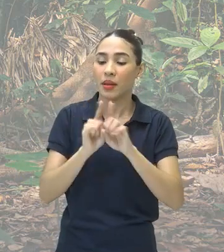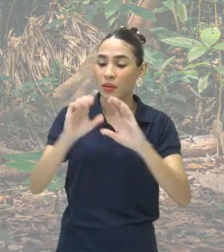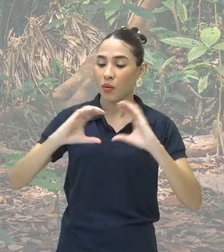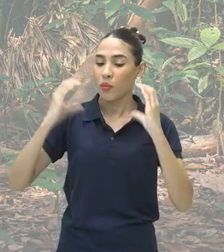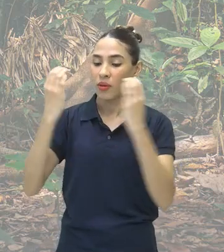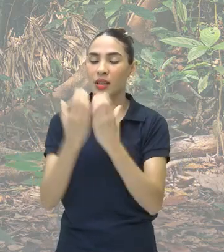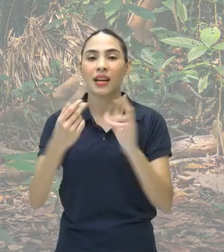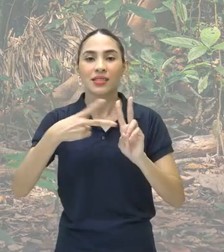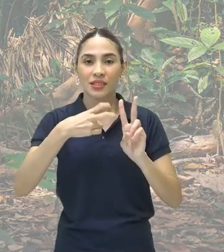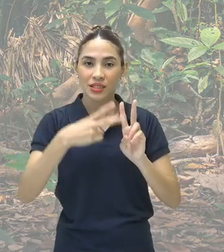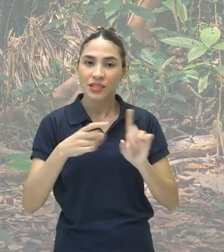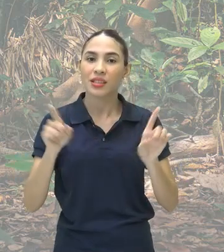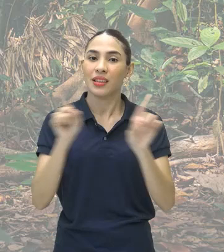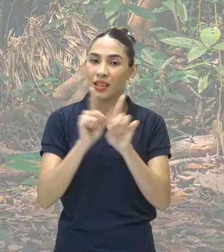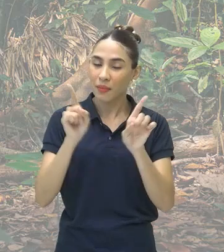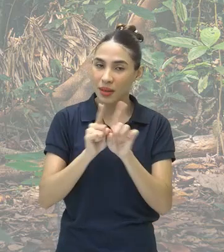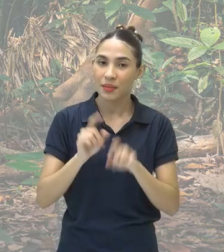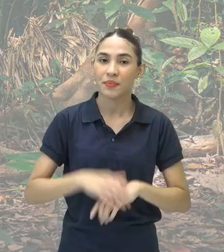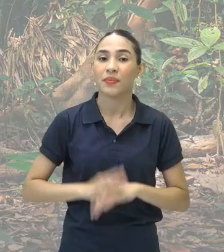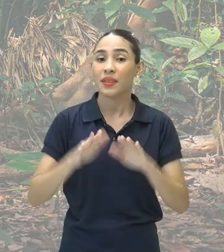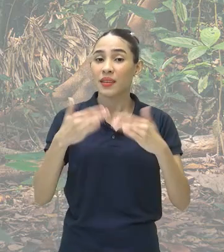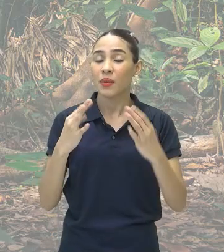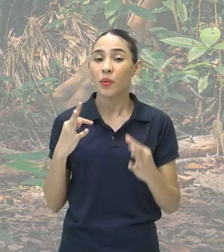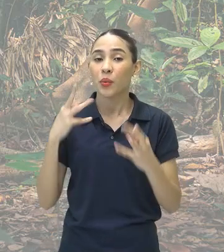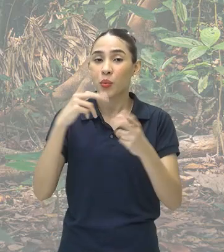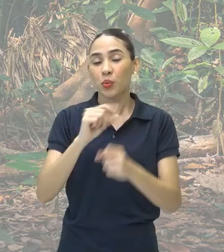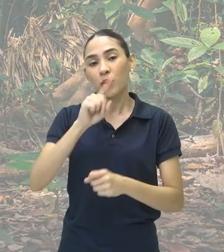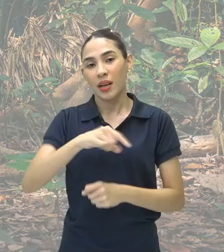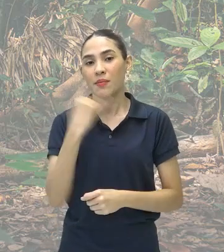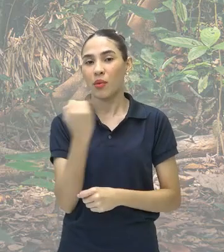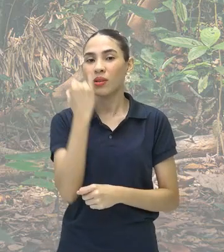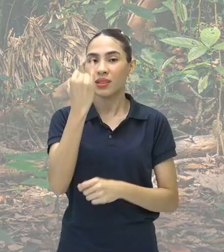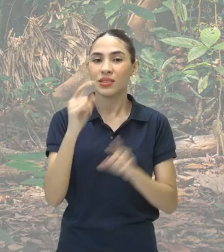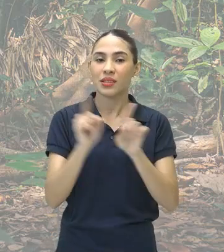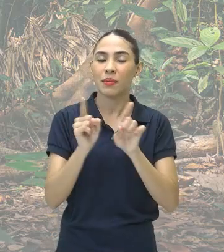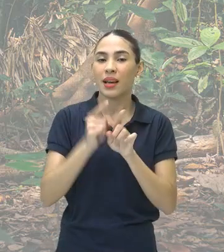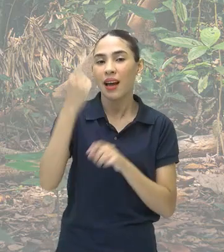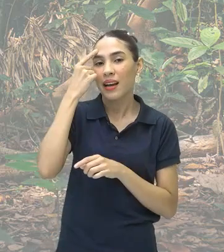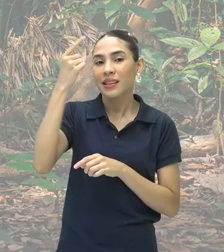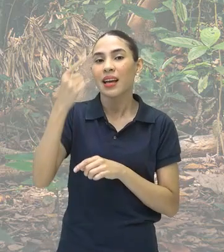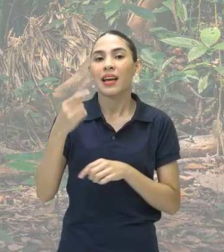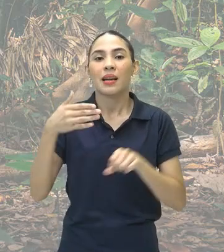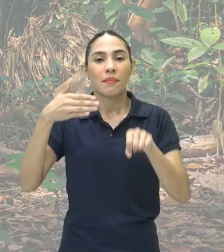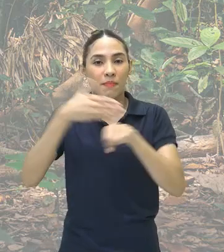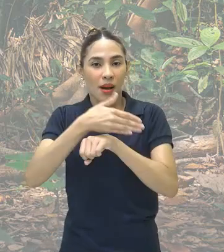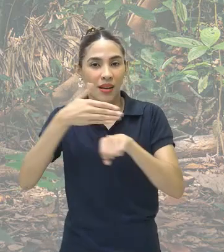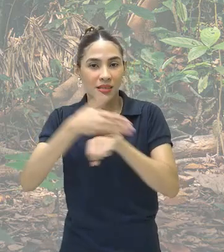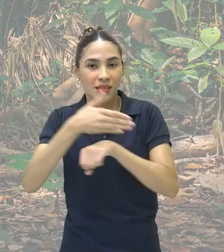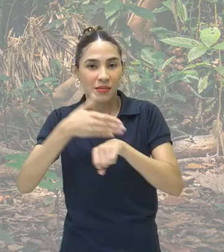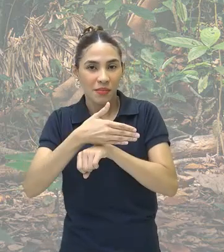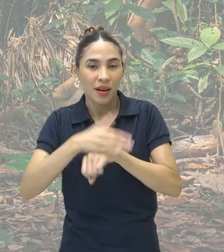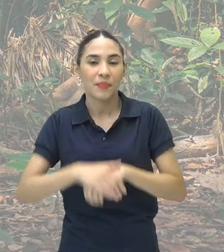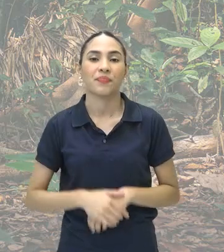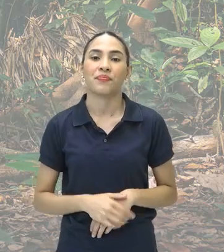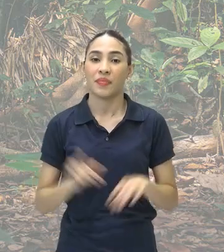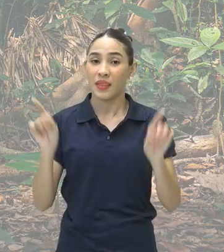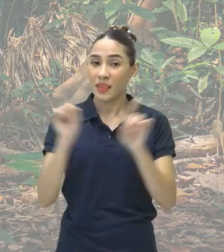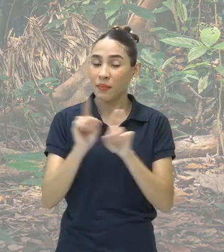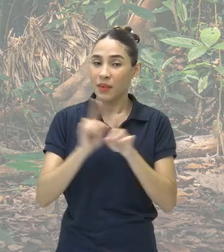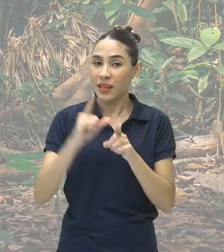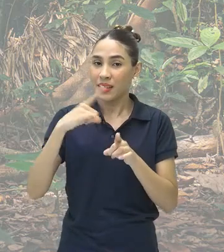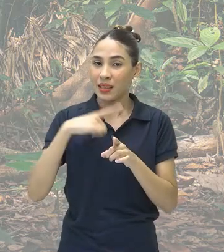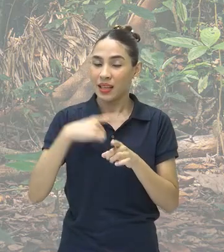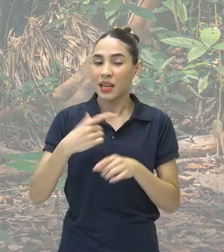comunidades ribeirinhas que vão estar presentes também. Então, tudo isso aí é muito importante, essa ideia de participar e de ter